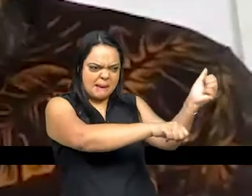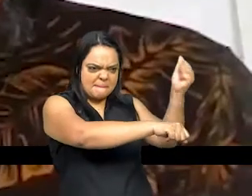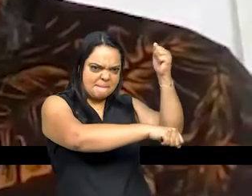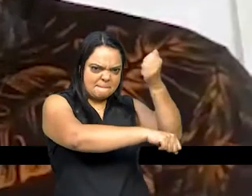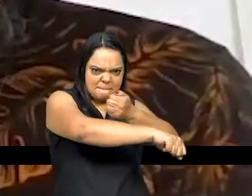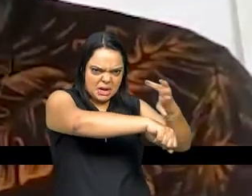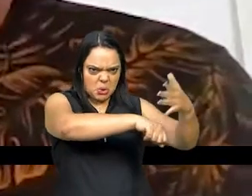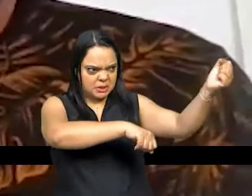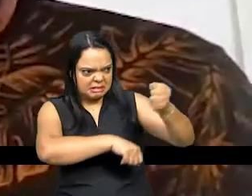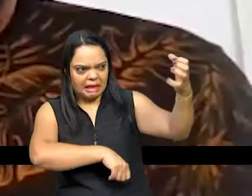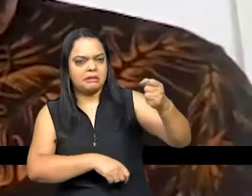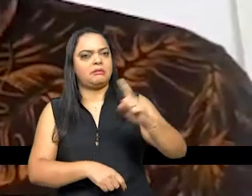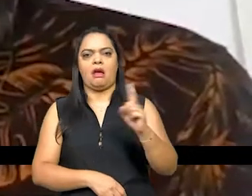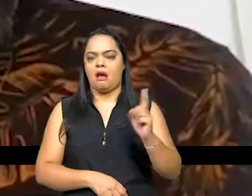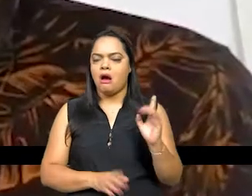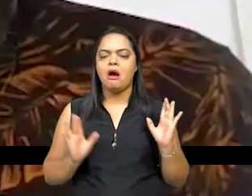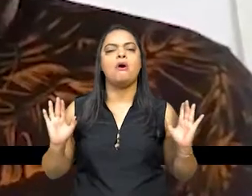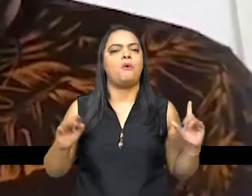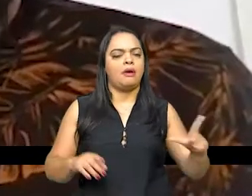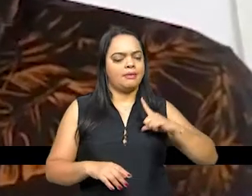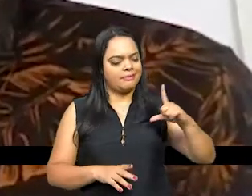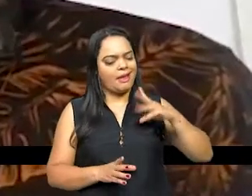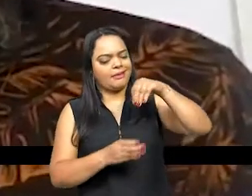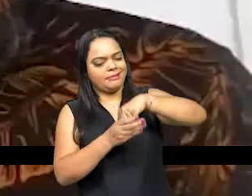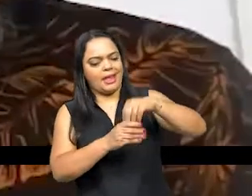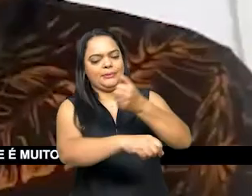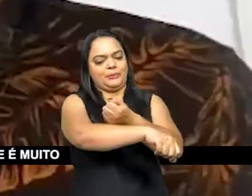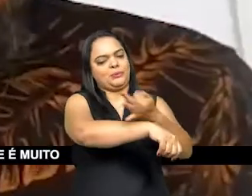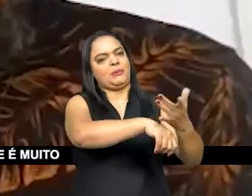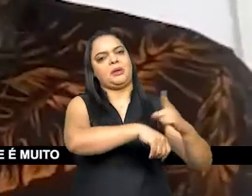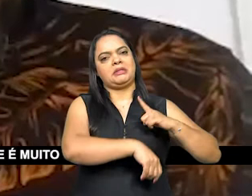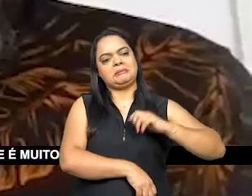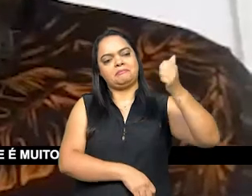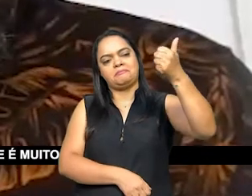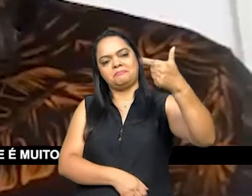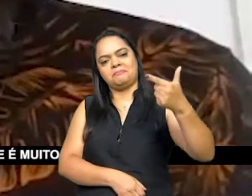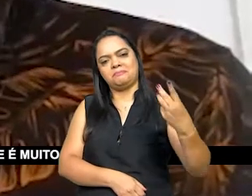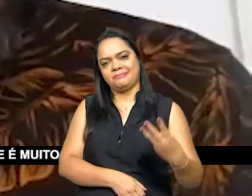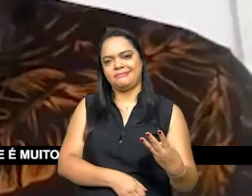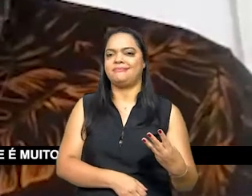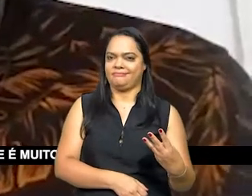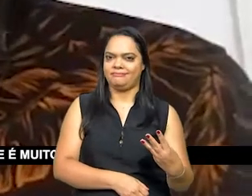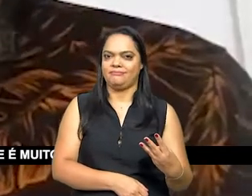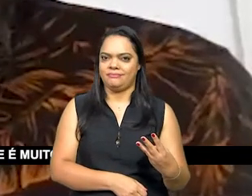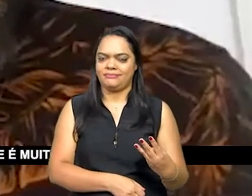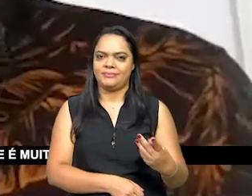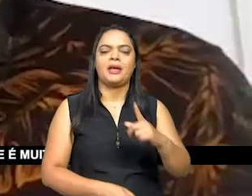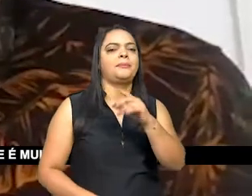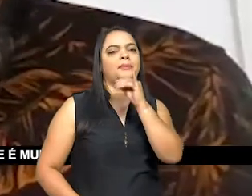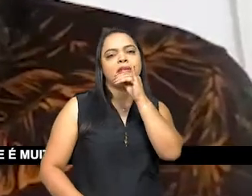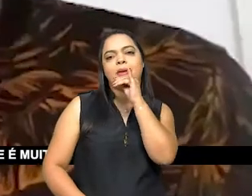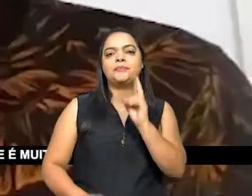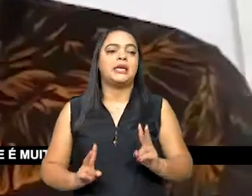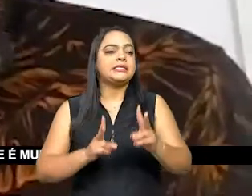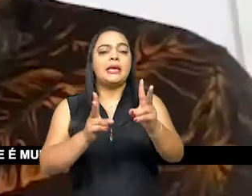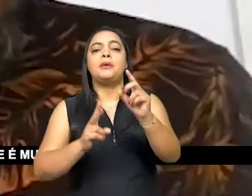Existe uma hierarquia no interior, né, da brancura, em que os alemães sempre despontaram como o suprassumo que havia